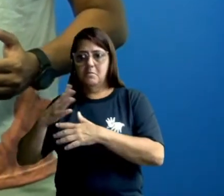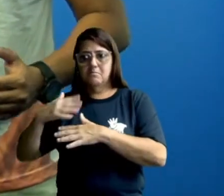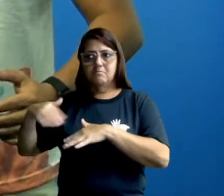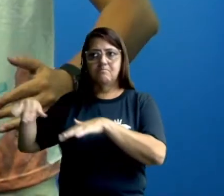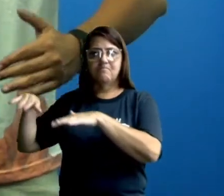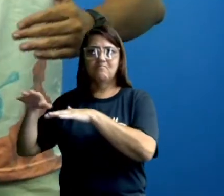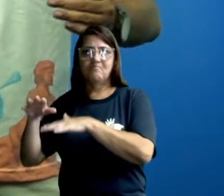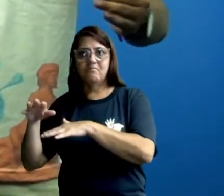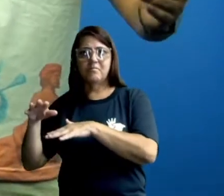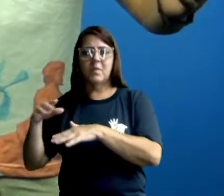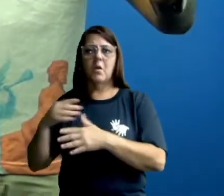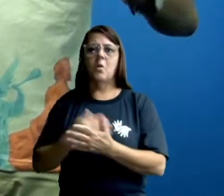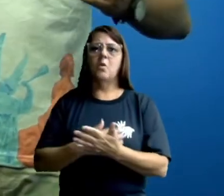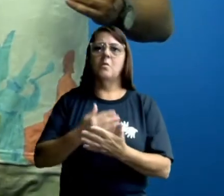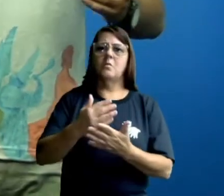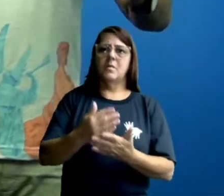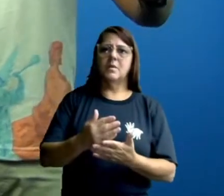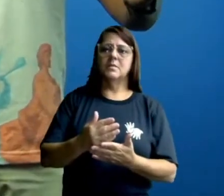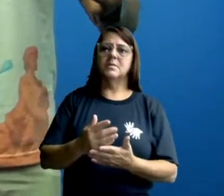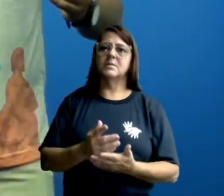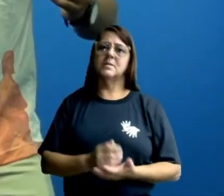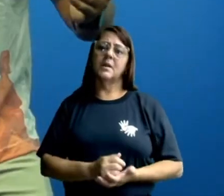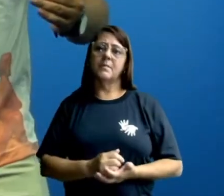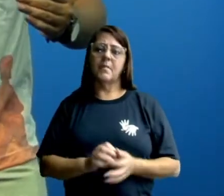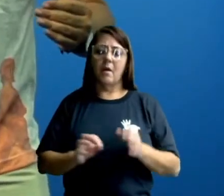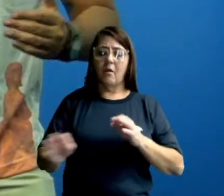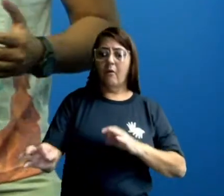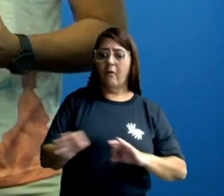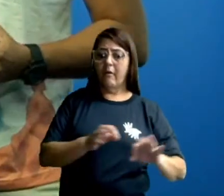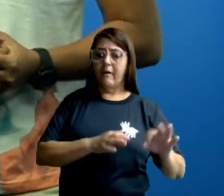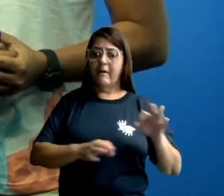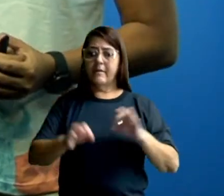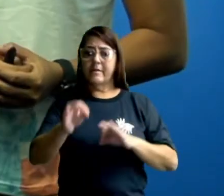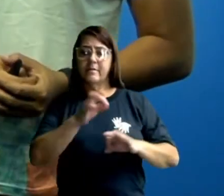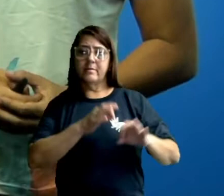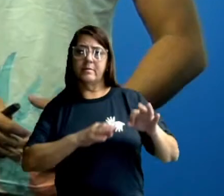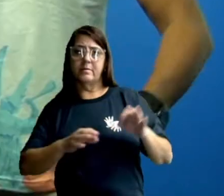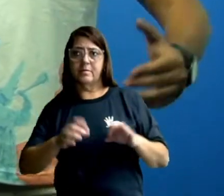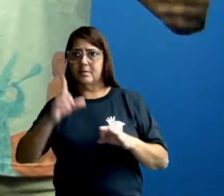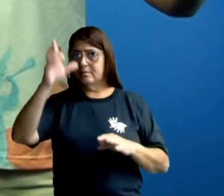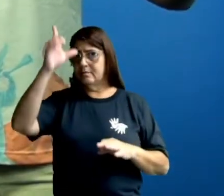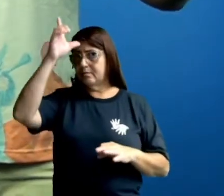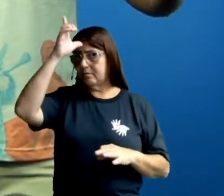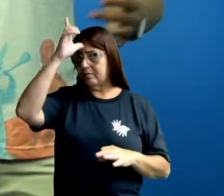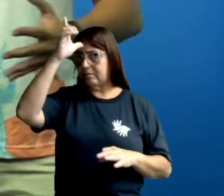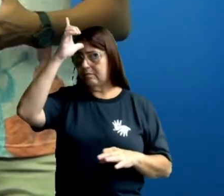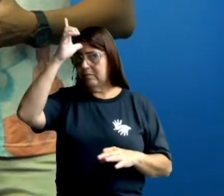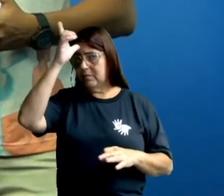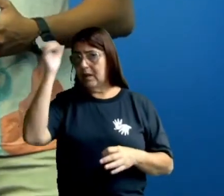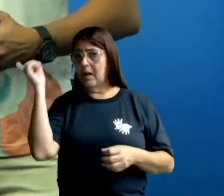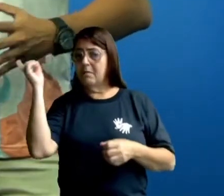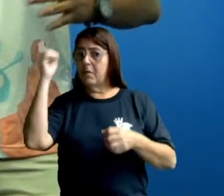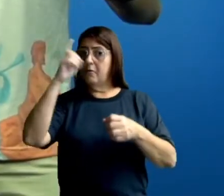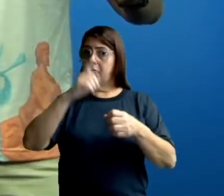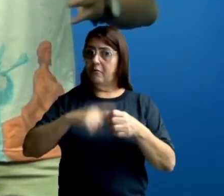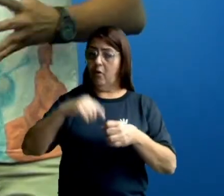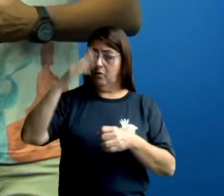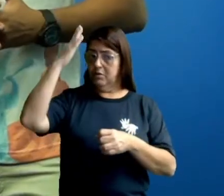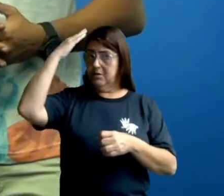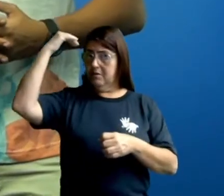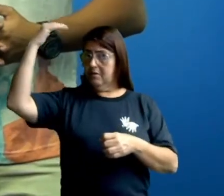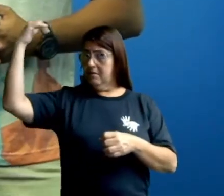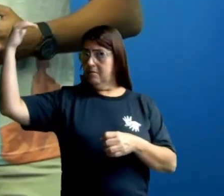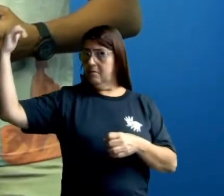Terceiro Reich, e começa então a se organizar para que a Alemanha volte aos seus tempos áureos, os tempos